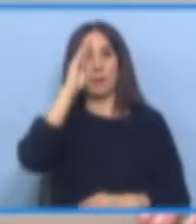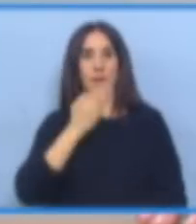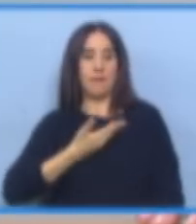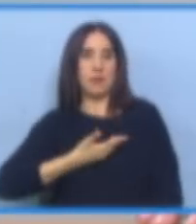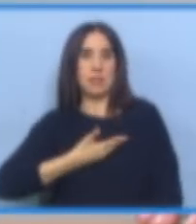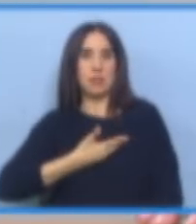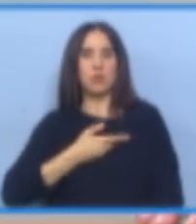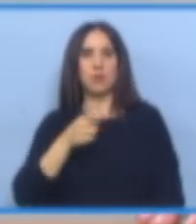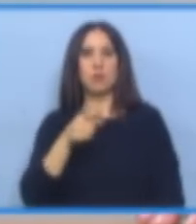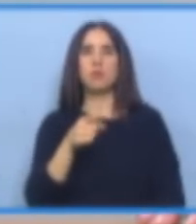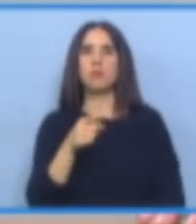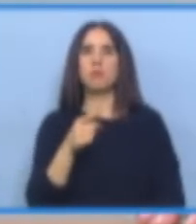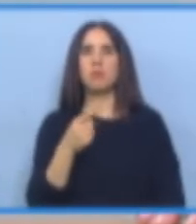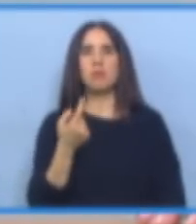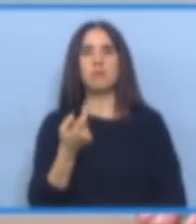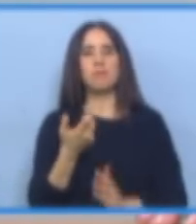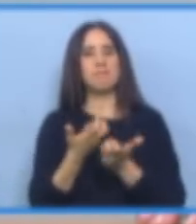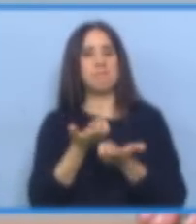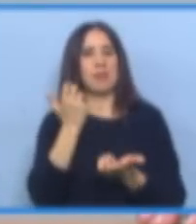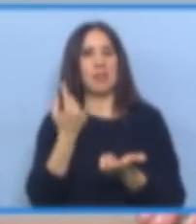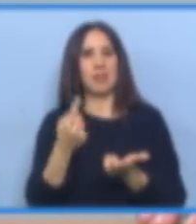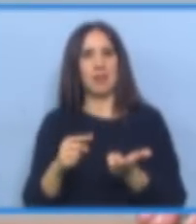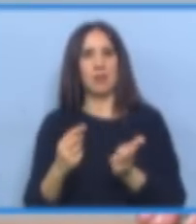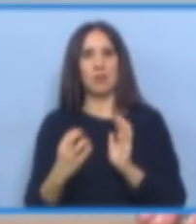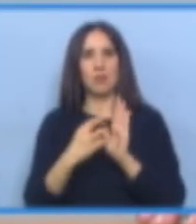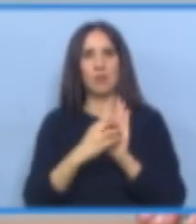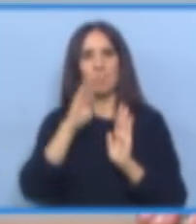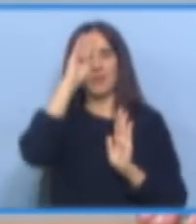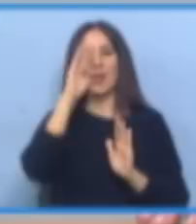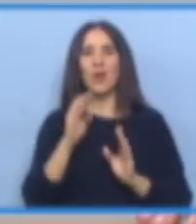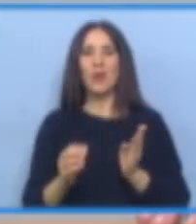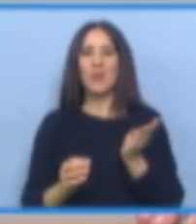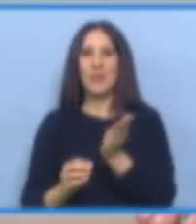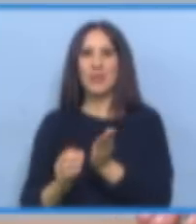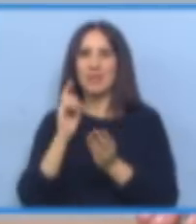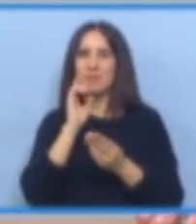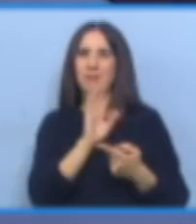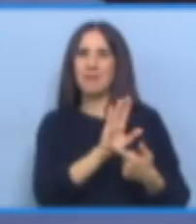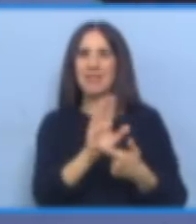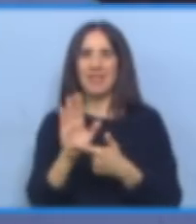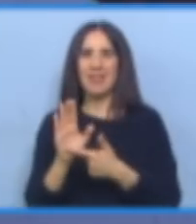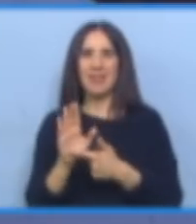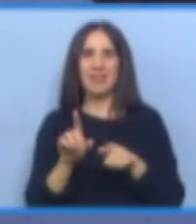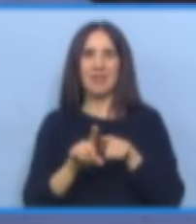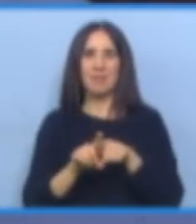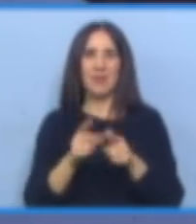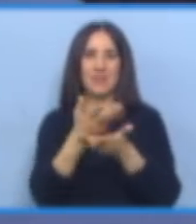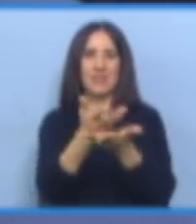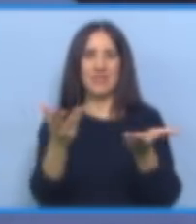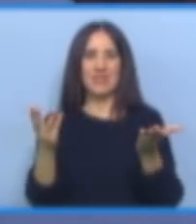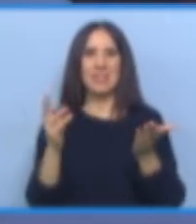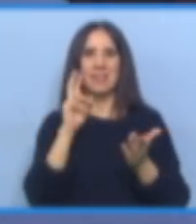assume esta imagem como marca do seu pontificado. Trouxe para partilhar com os nossos irmãos que nos